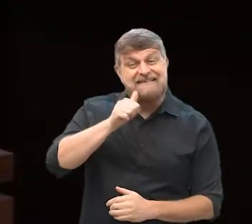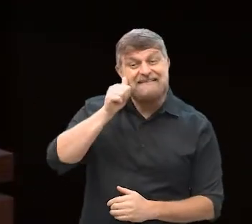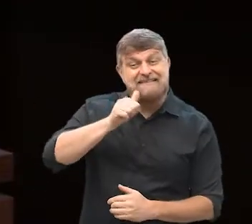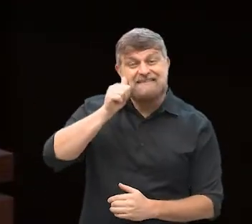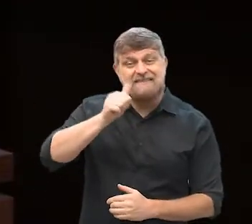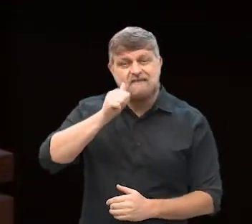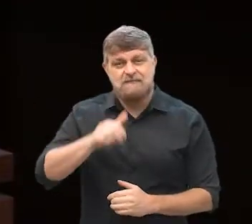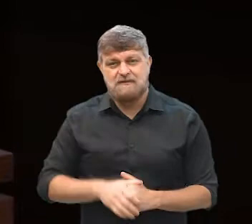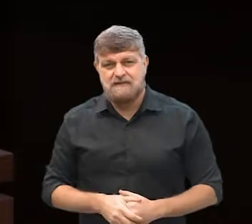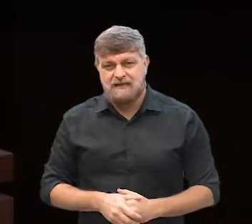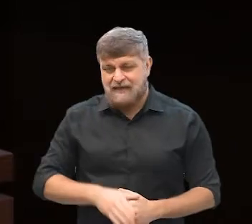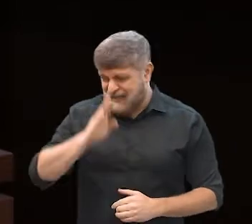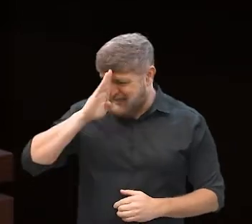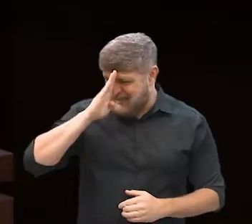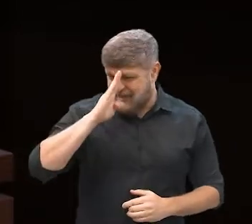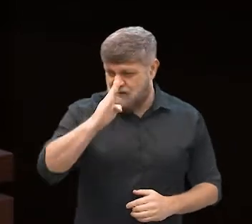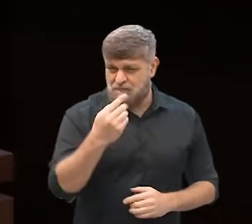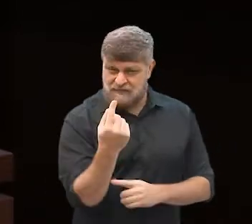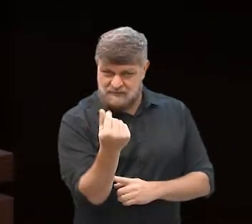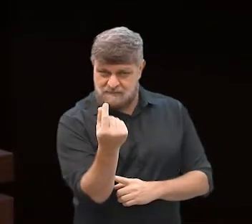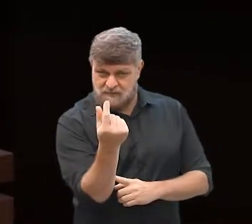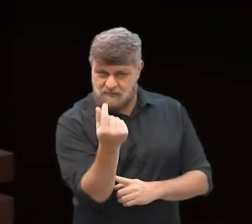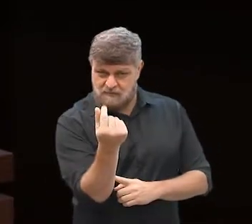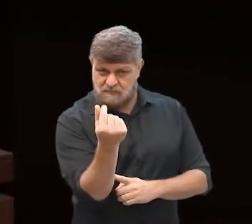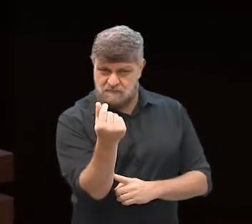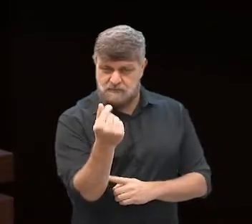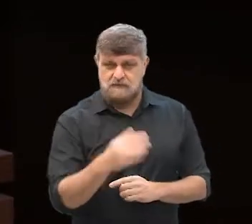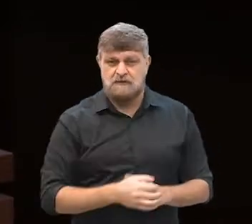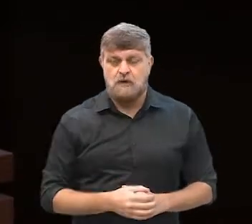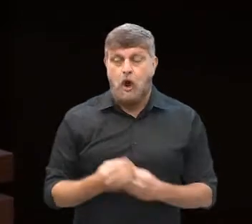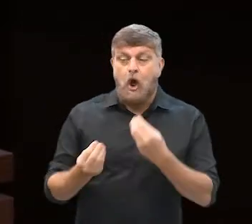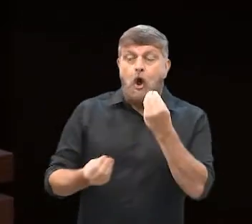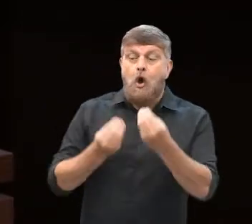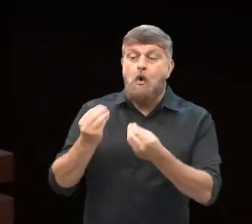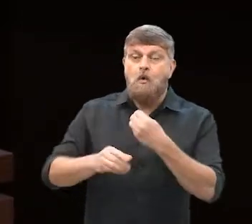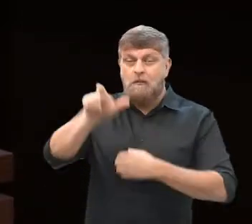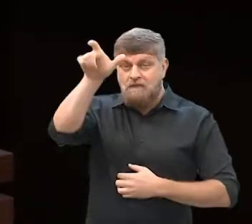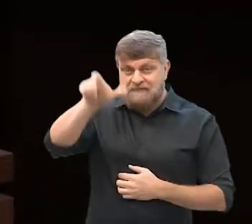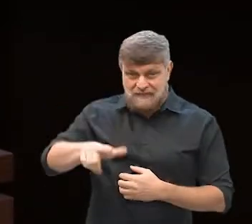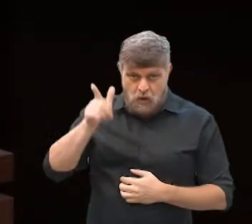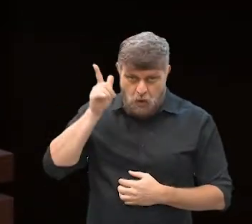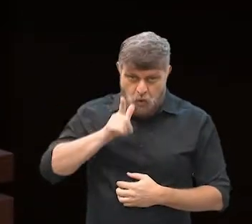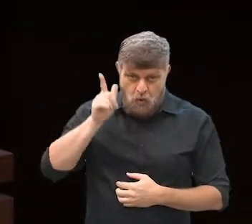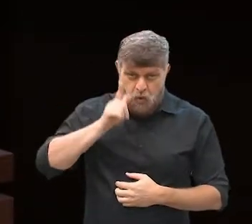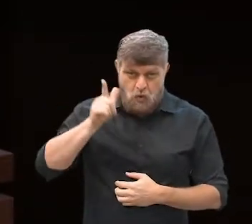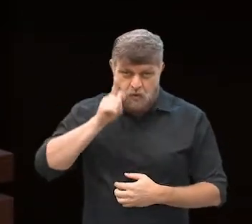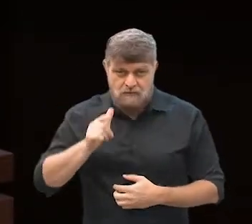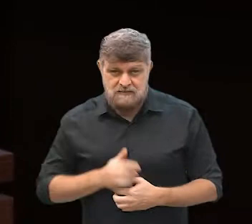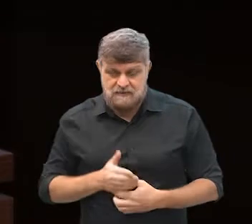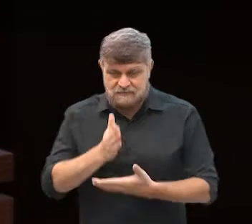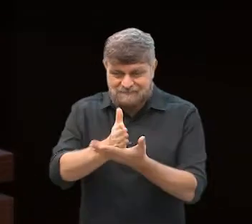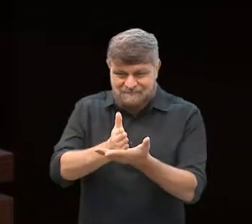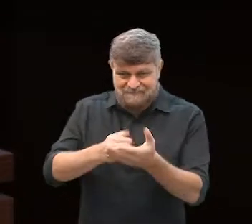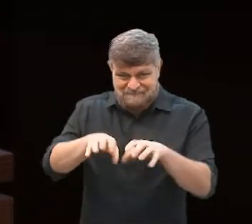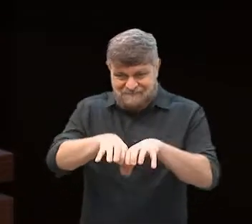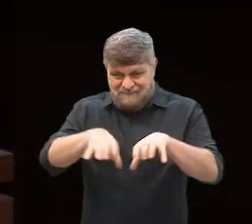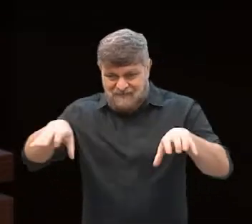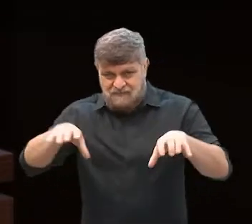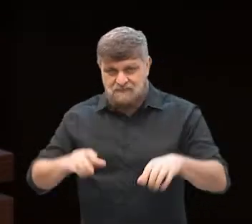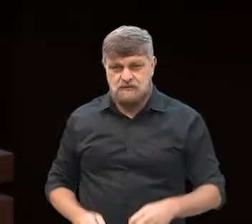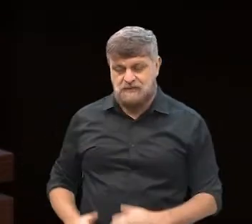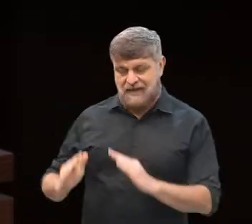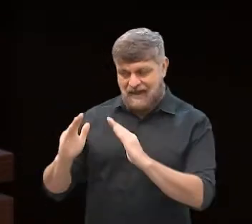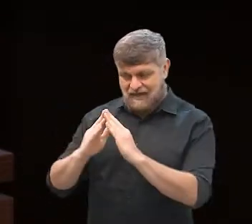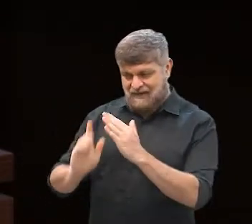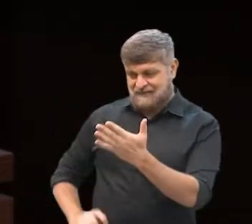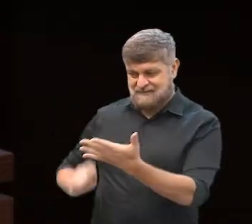digamos que é o faturamento da casa e como vocês estão conseguindo, se conseguem, dividir as contas